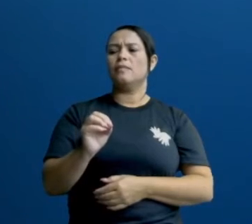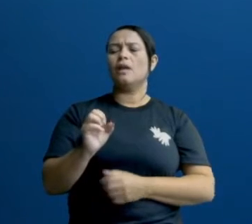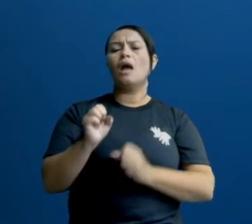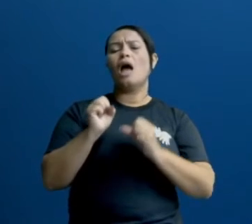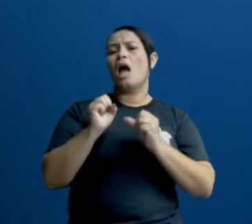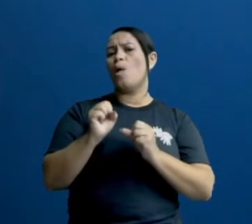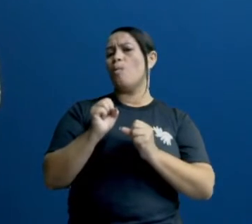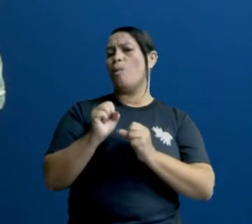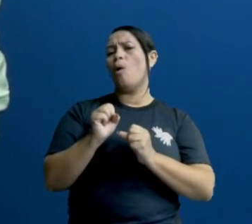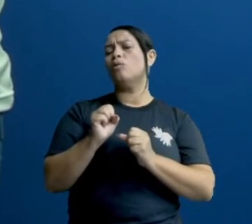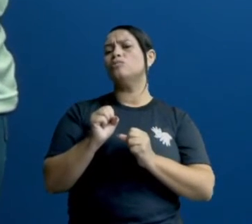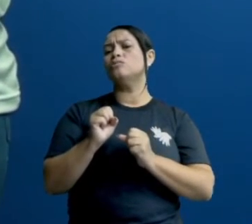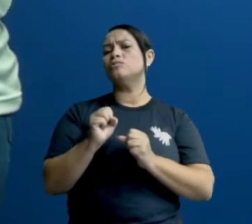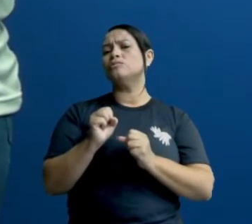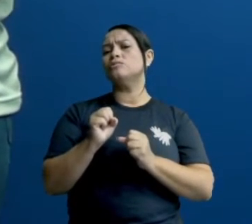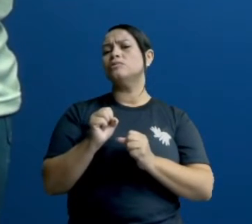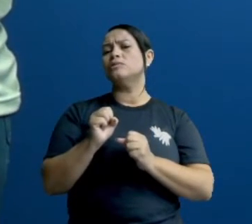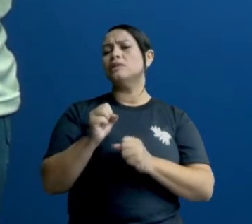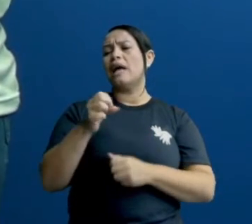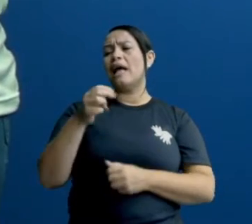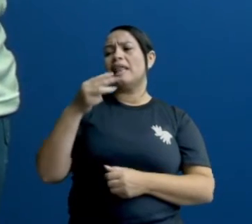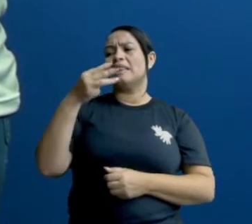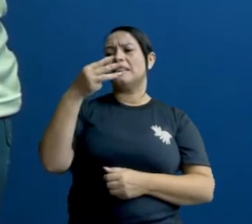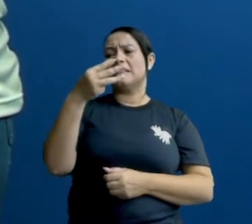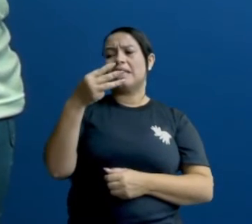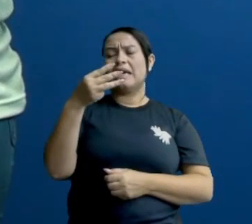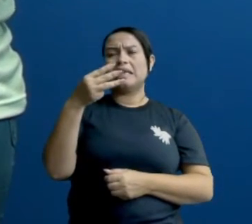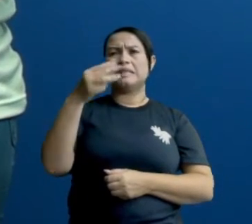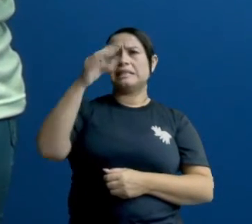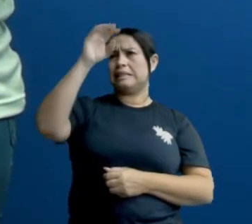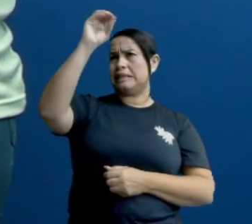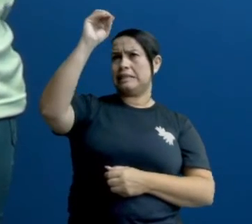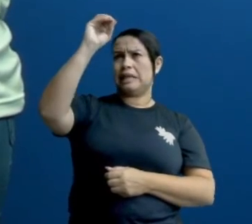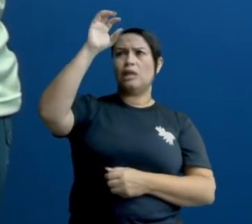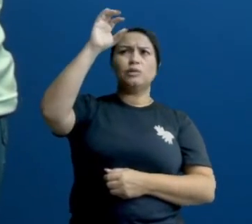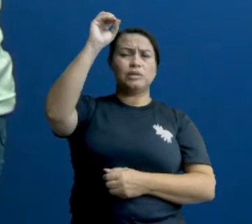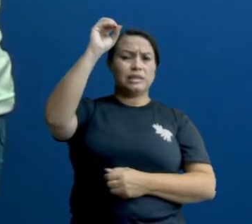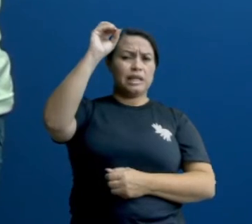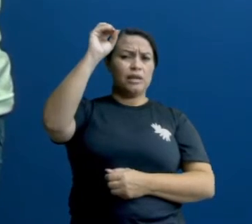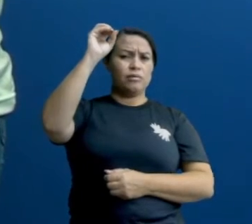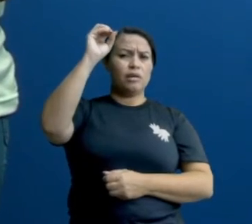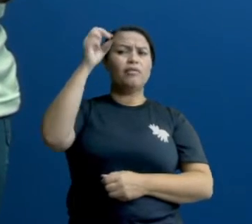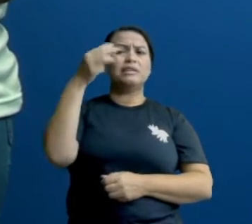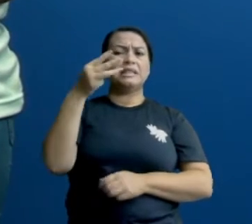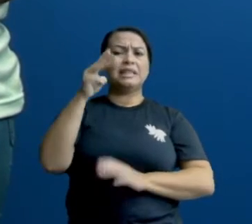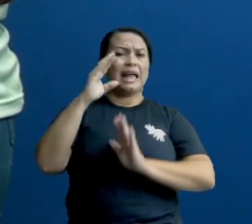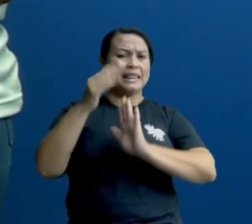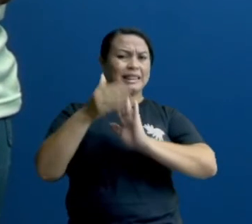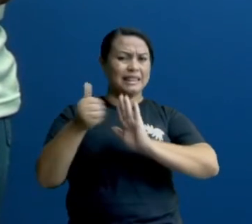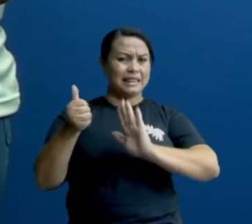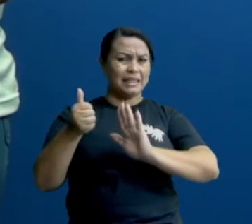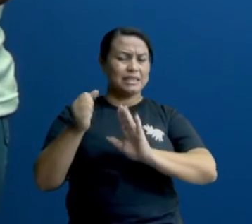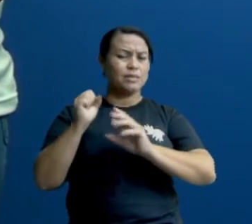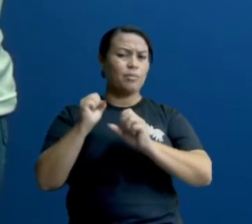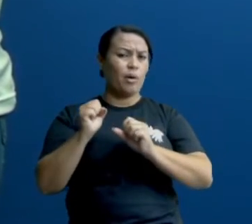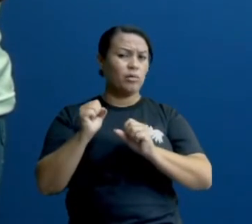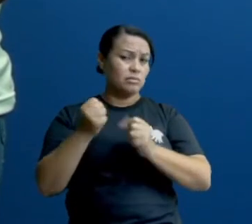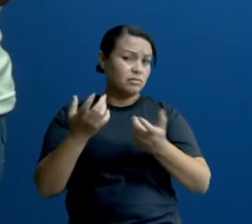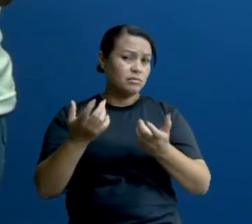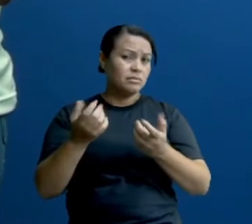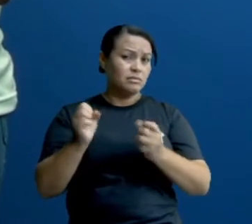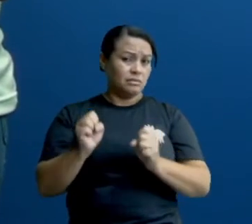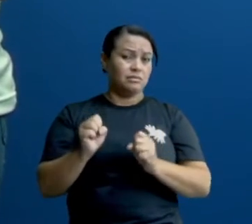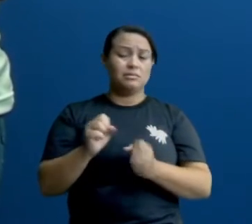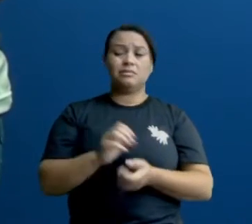Eu posso tirar 3 de 0, eu tenho 0 quantidades. E aí eu vou tirar 3 quantidades desse 0. Eu